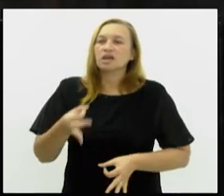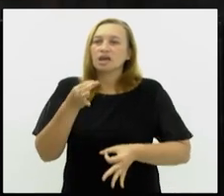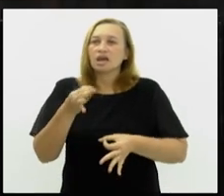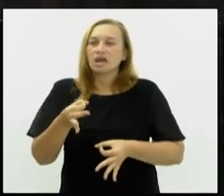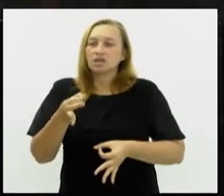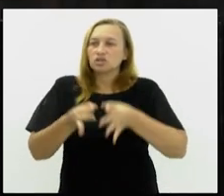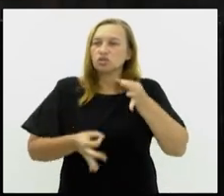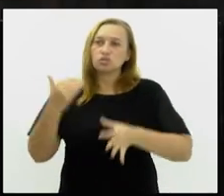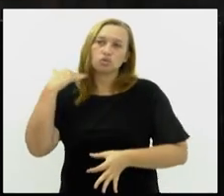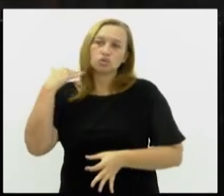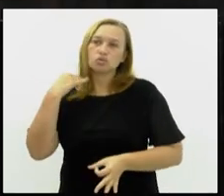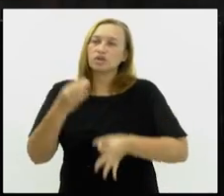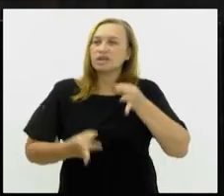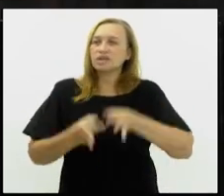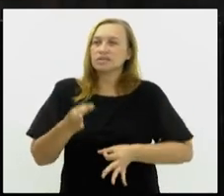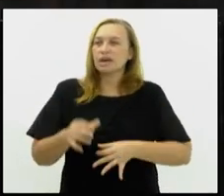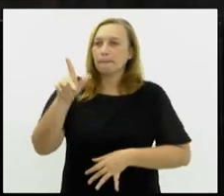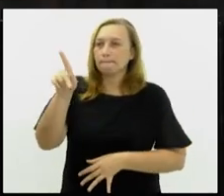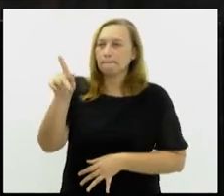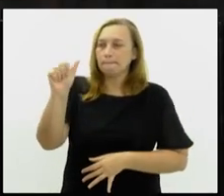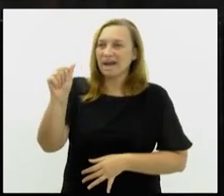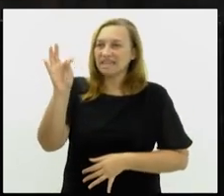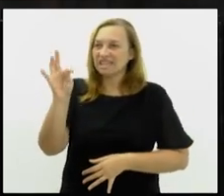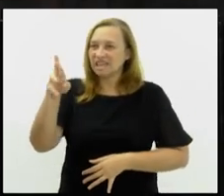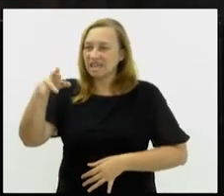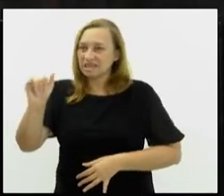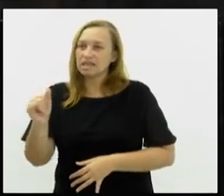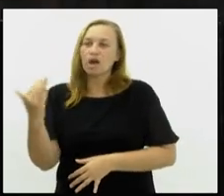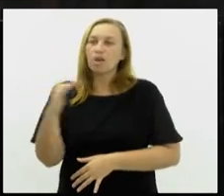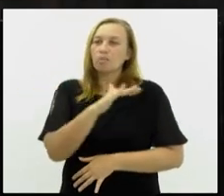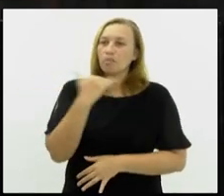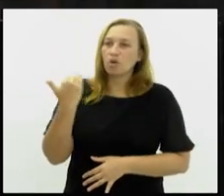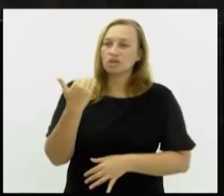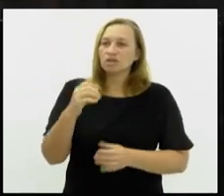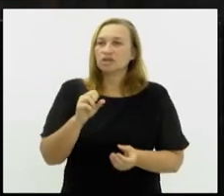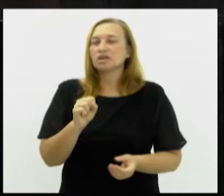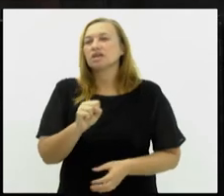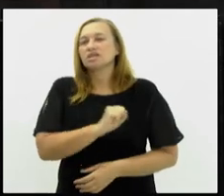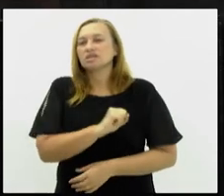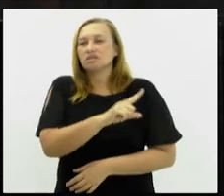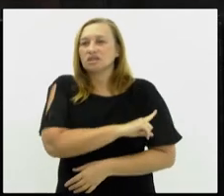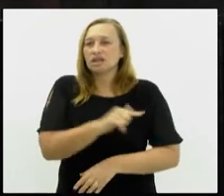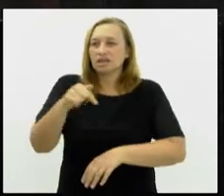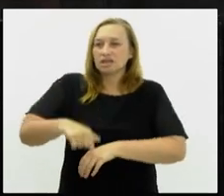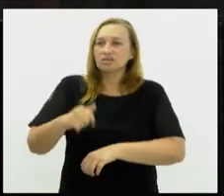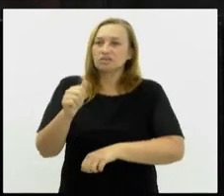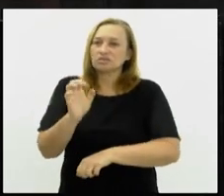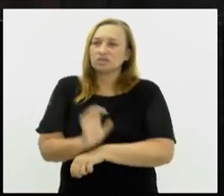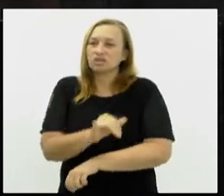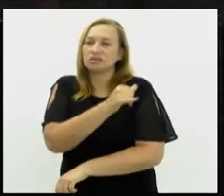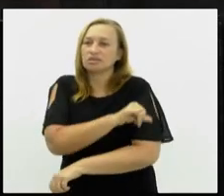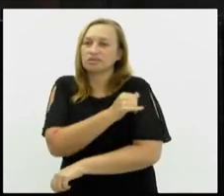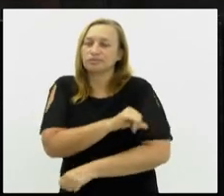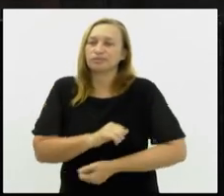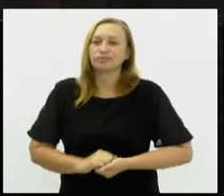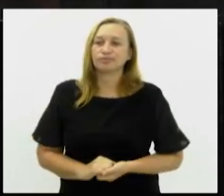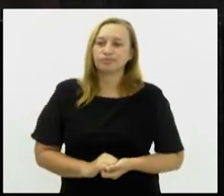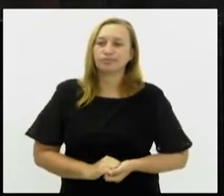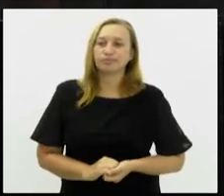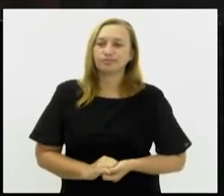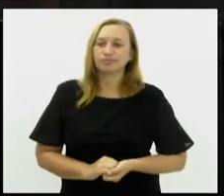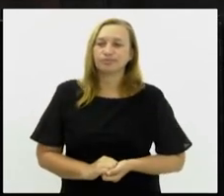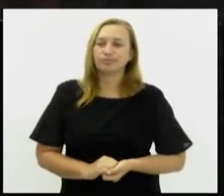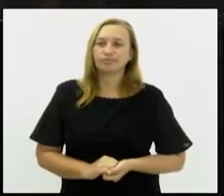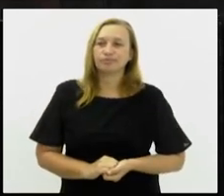Cioli, juíza assassinada em São Gonçalo, aqui no estado do Rio de Janeiro, metralhada